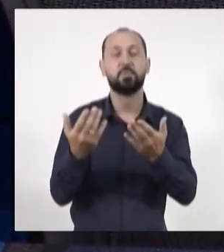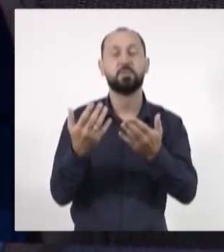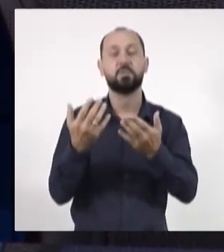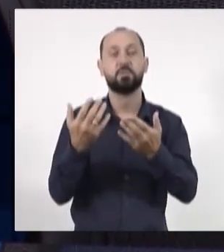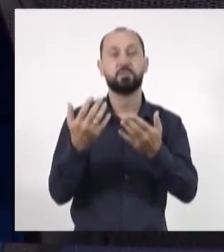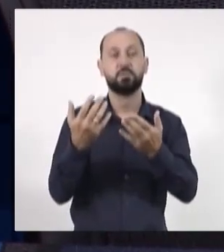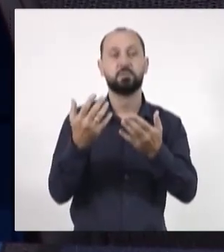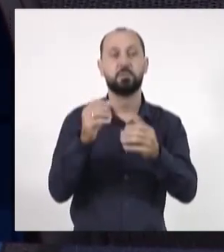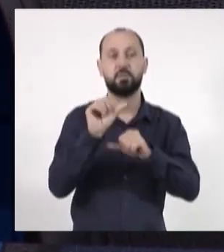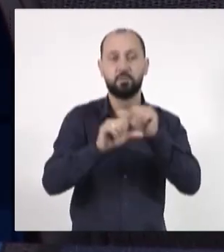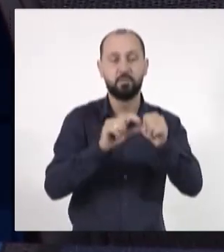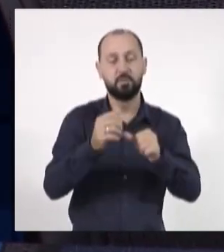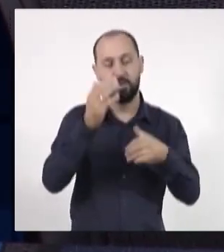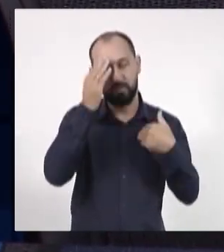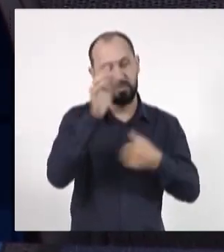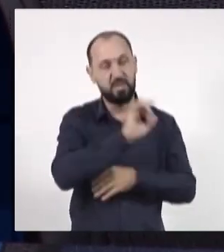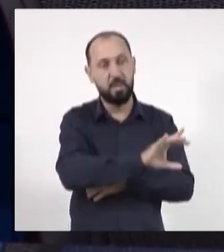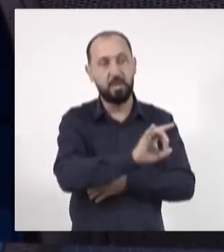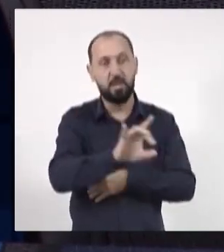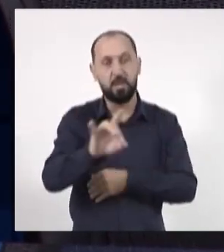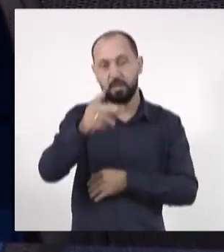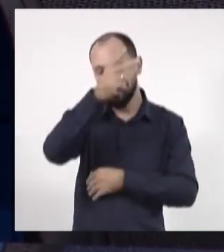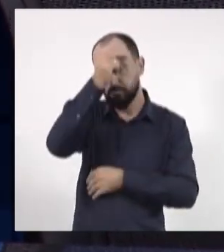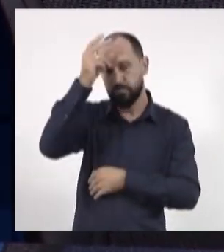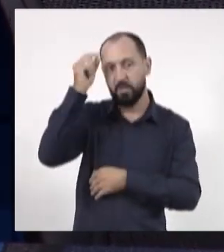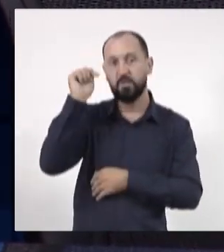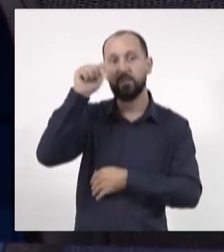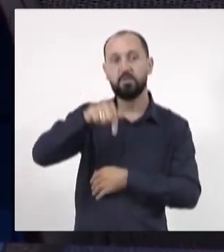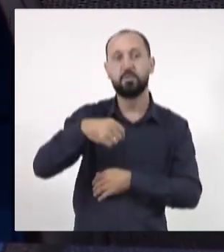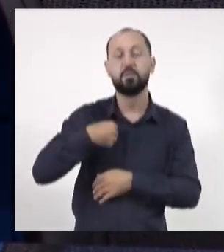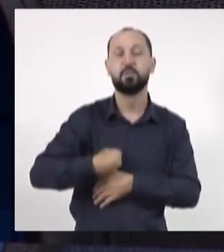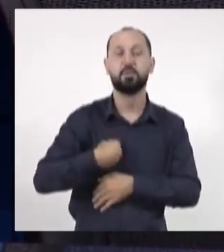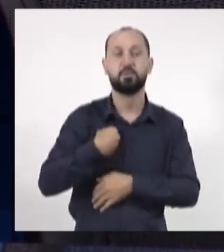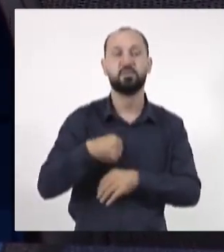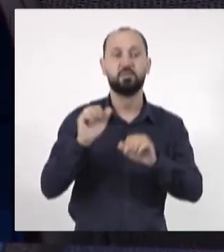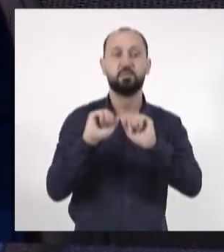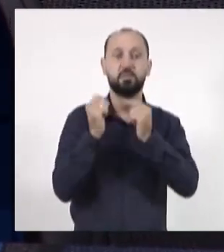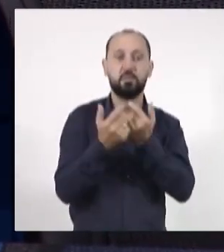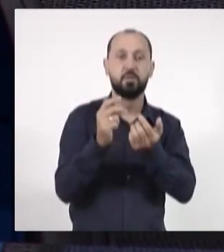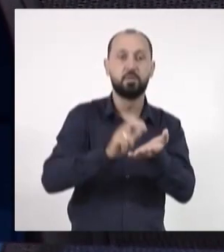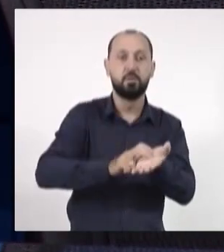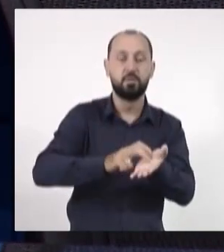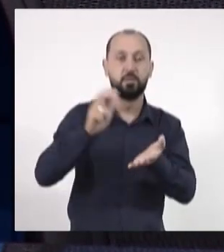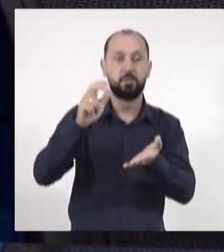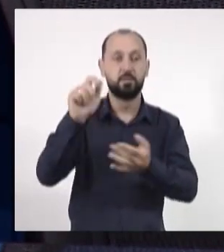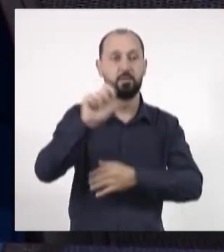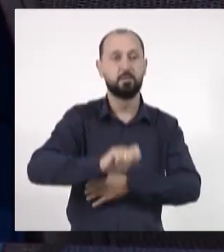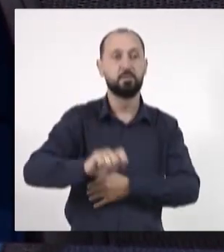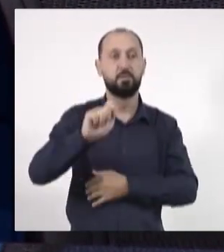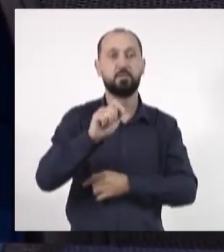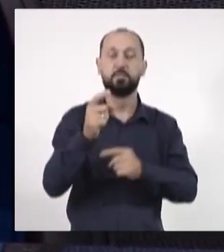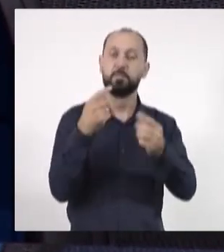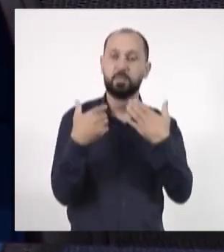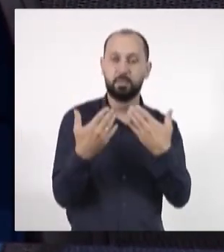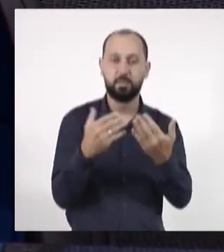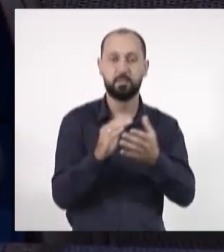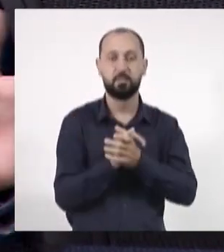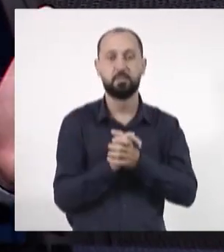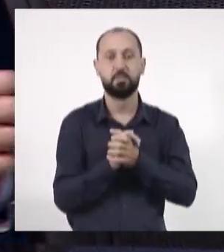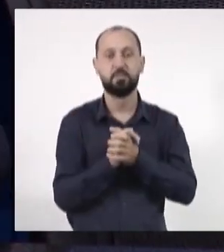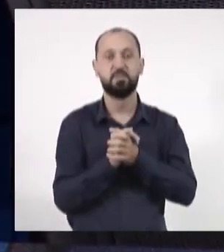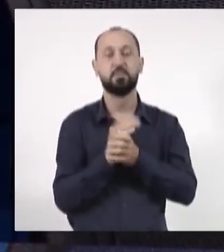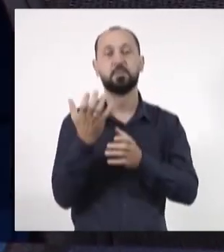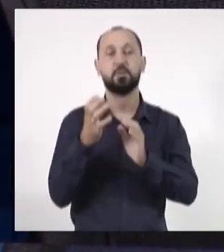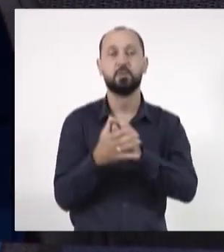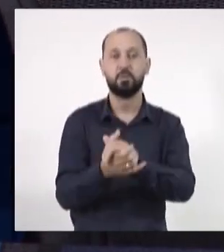E eu agradeço a cada prefeito e prefeita que aqui vieram prestigiar aqui na Assembleia, hoje de manhã na SomaSul, para poder debater. E quero